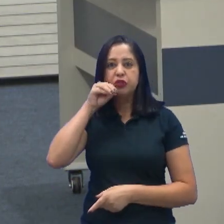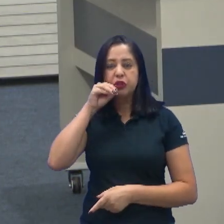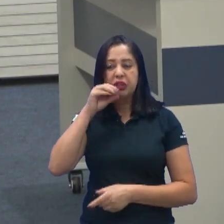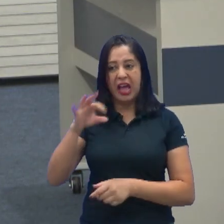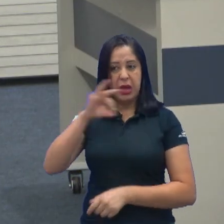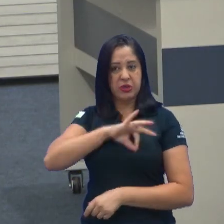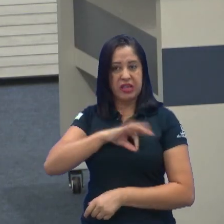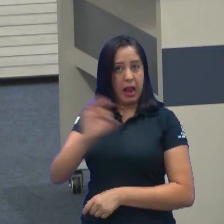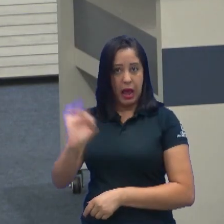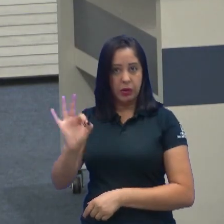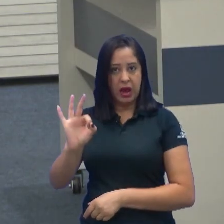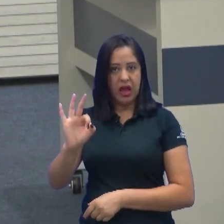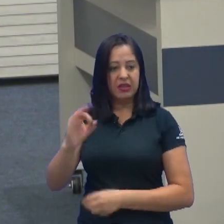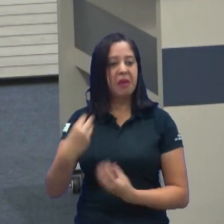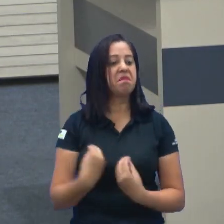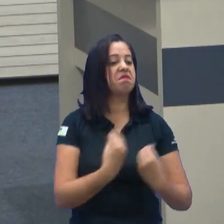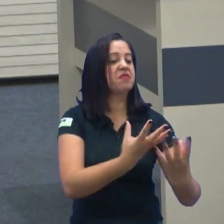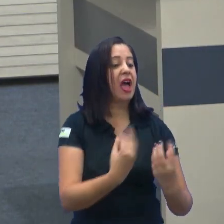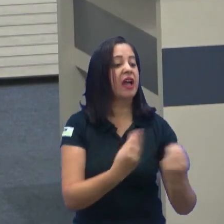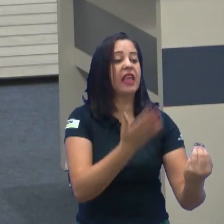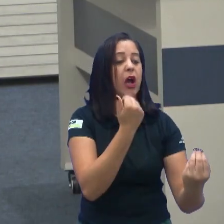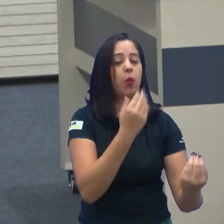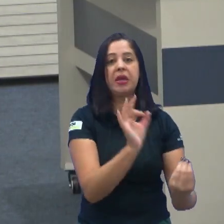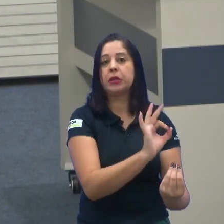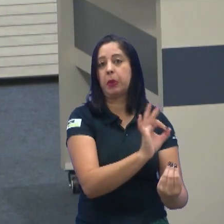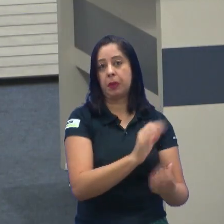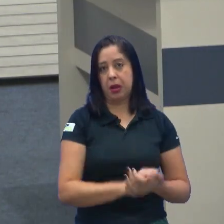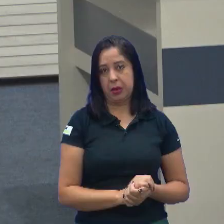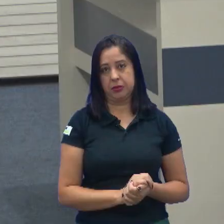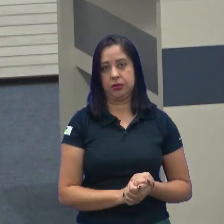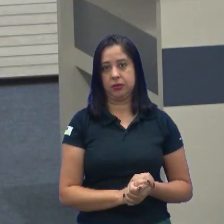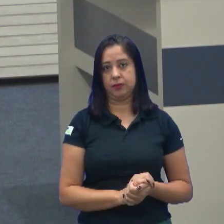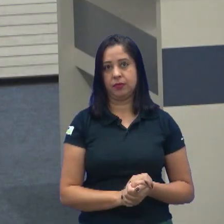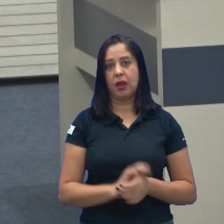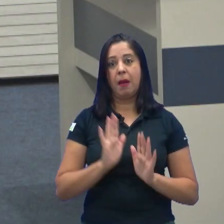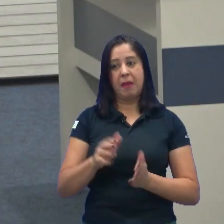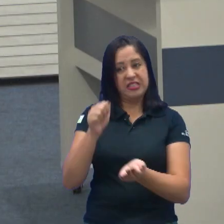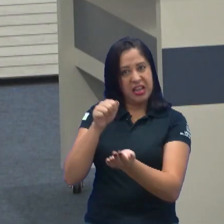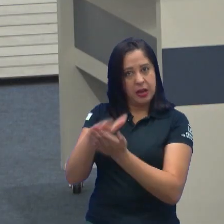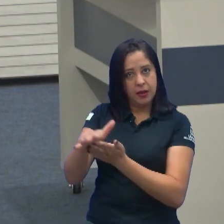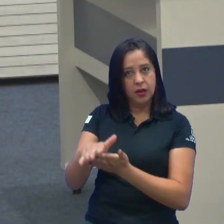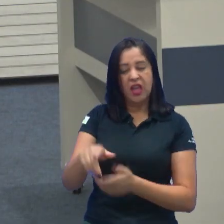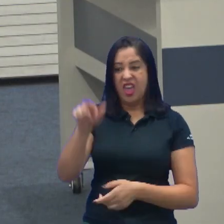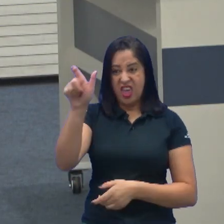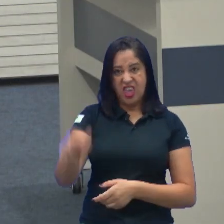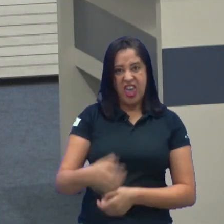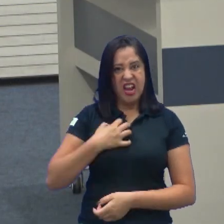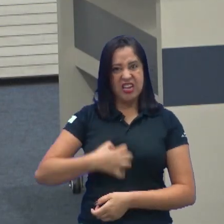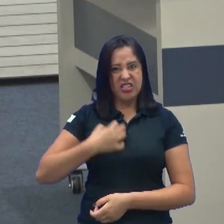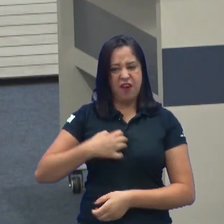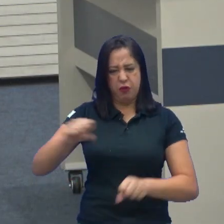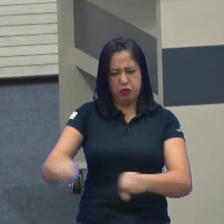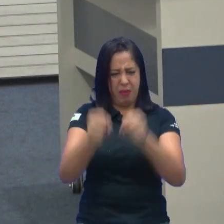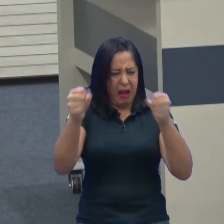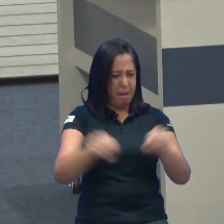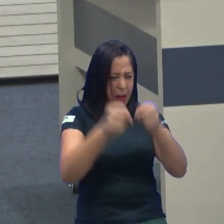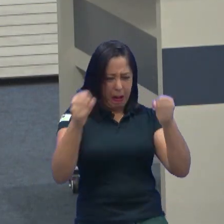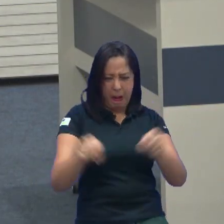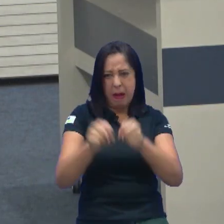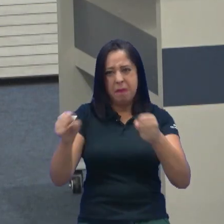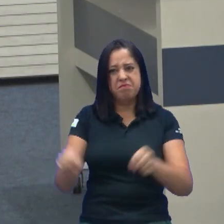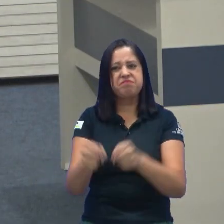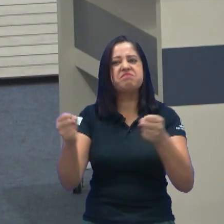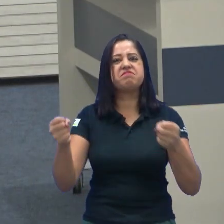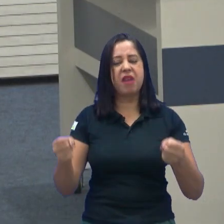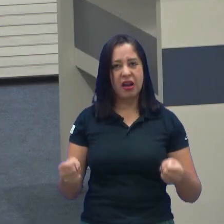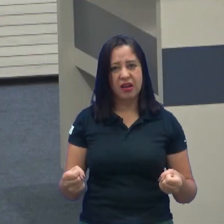final de semana, foi demitido. Na raiva dele, ele quebrou lá os equipamentos, teve